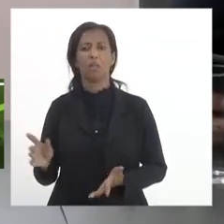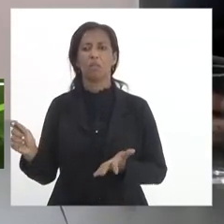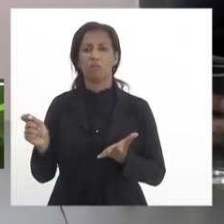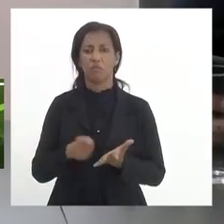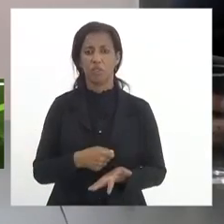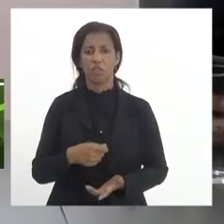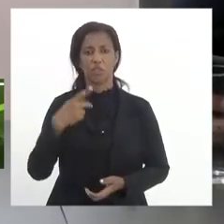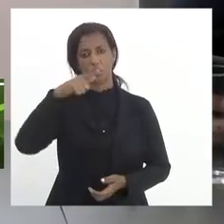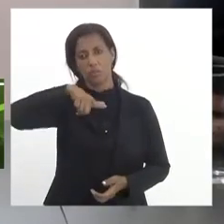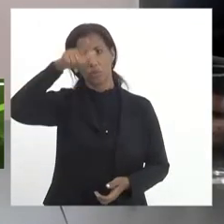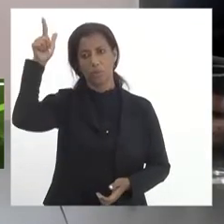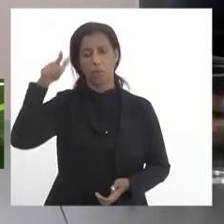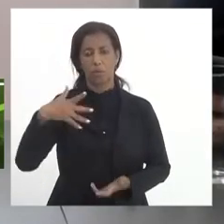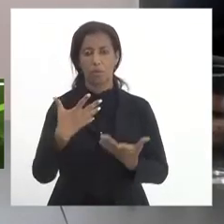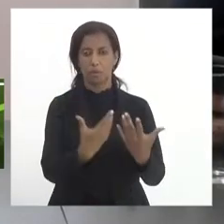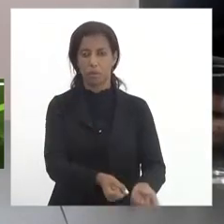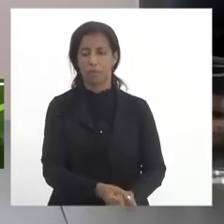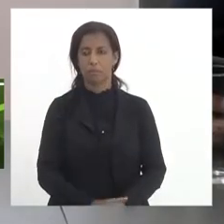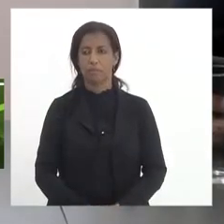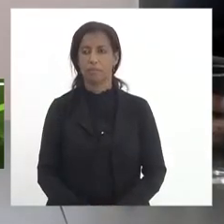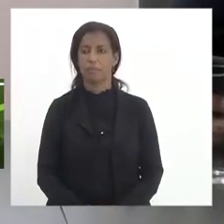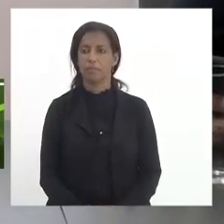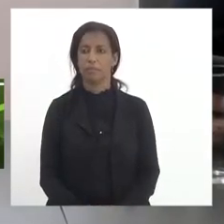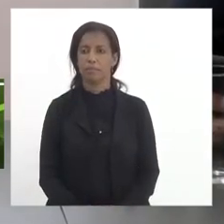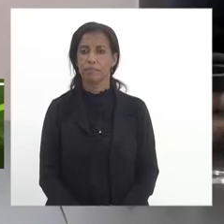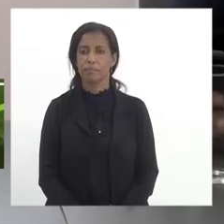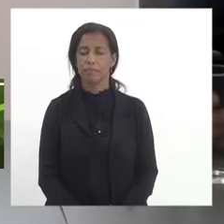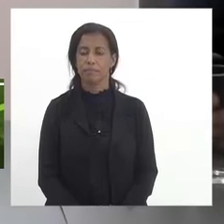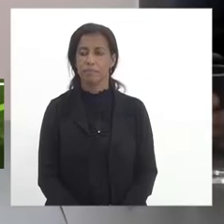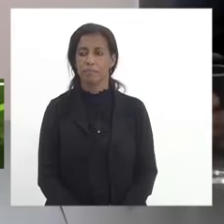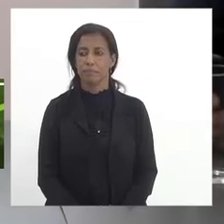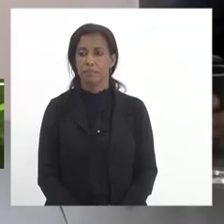deputado Luiz Paulo. Vamos iniciar?